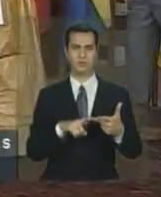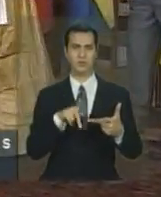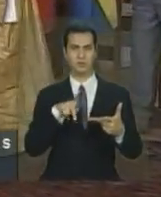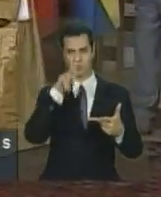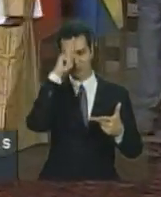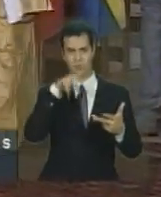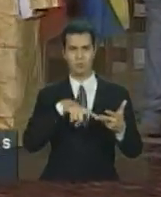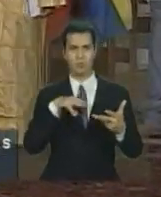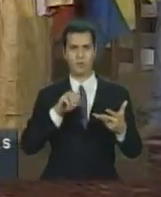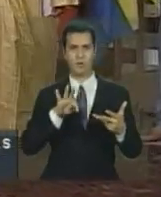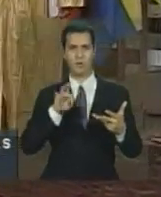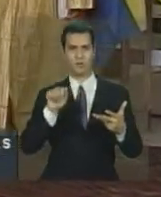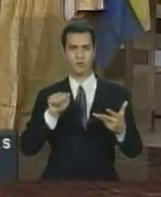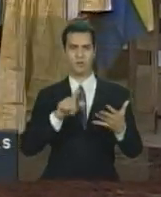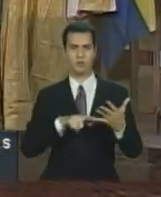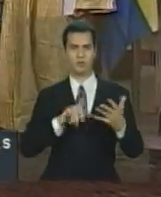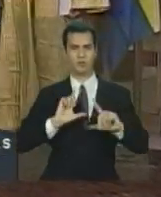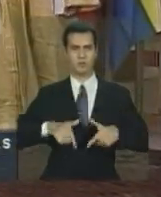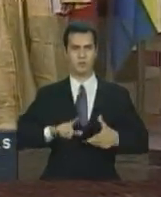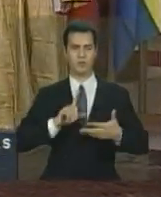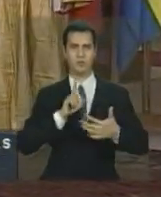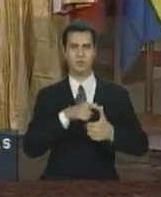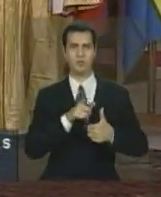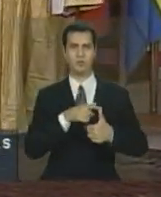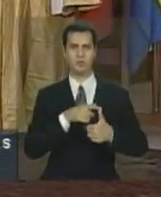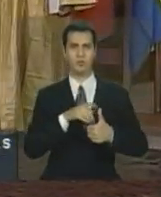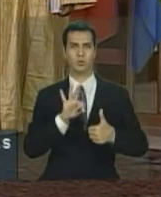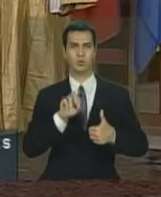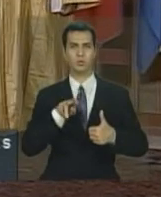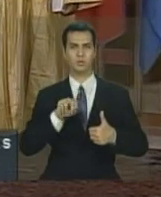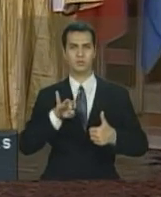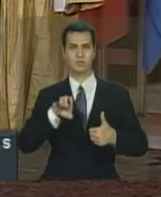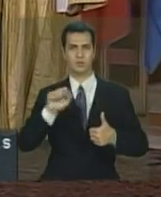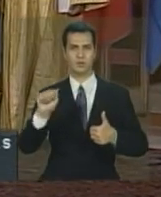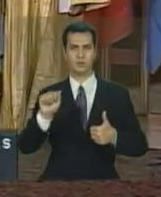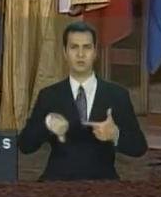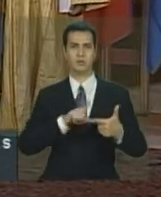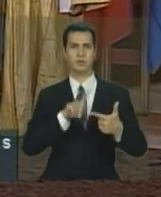Peru, Malta, Israel, Tunísia,